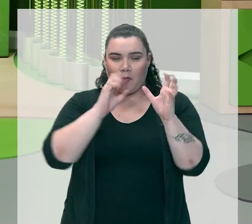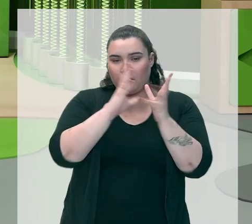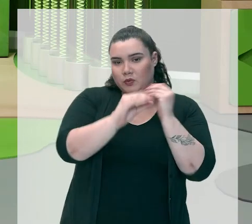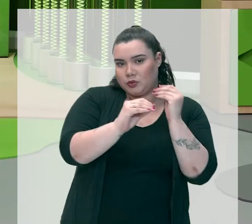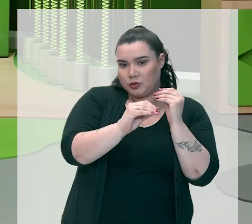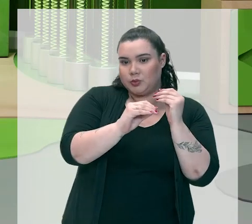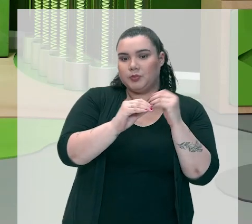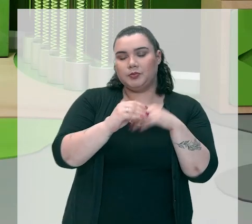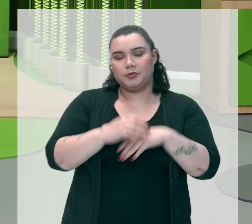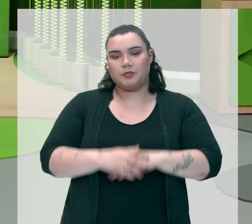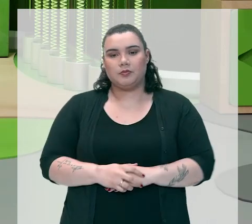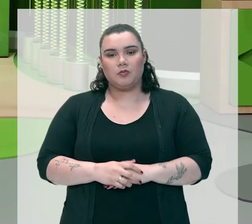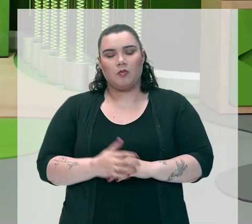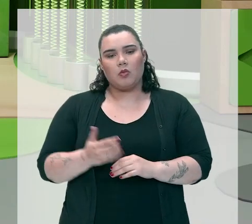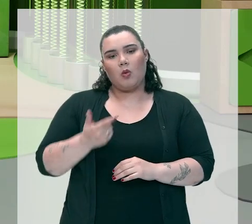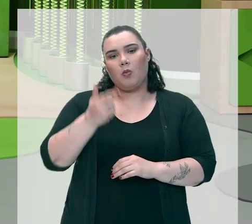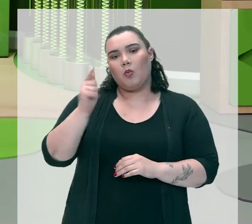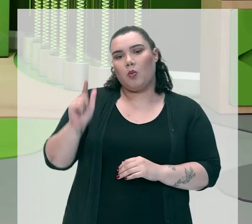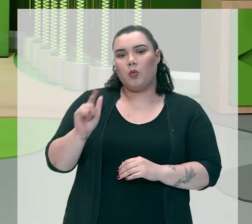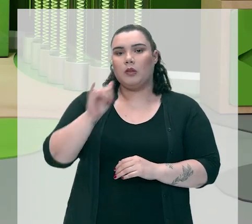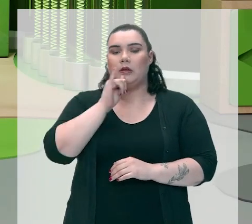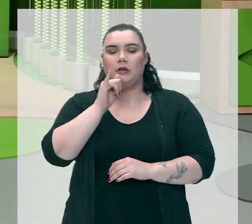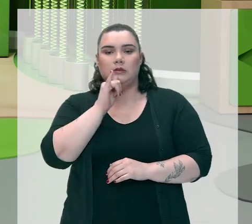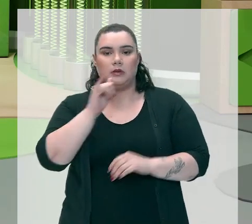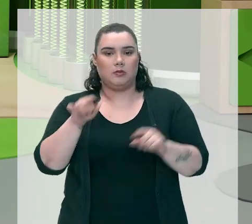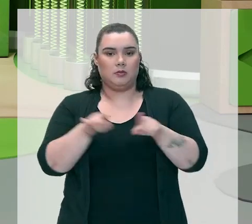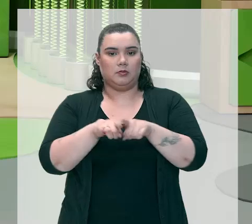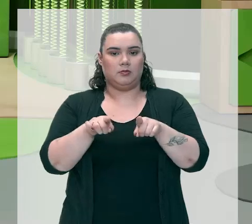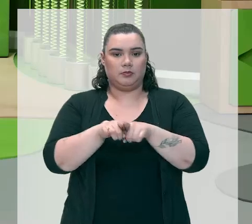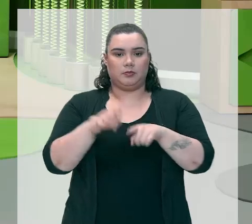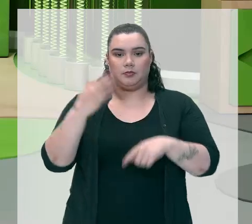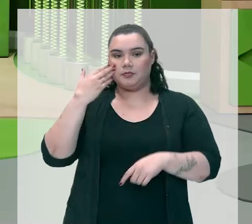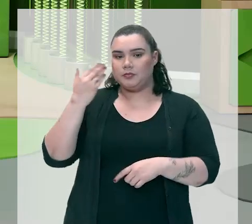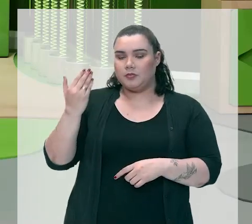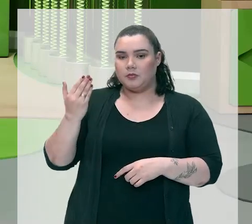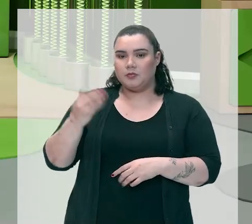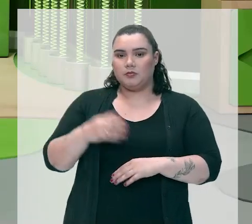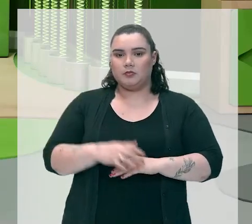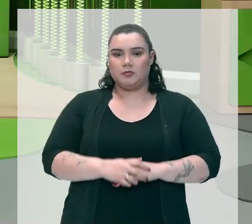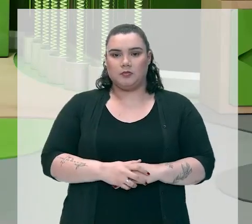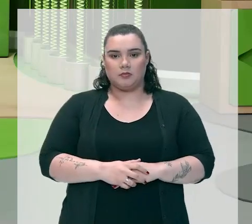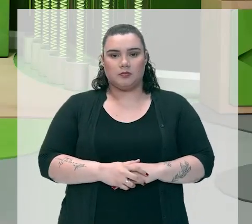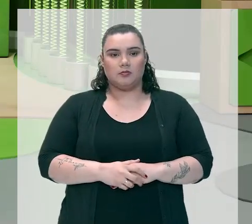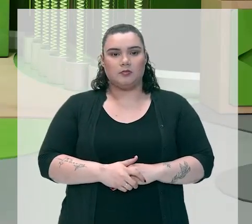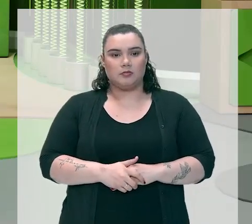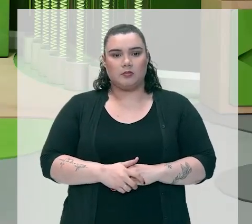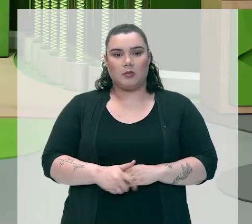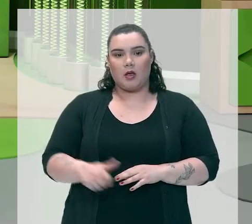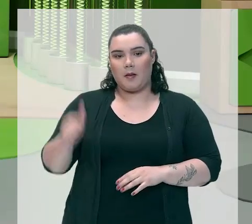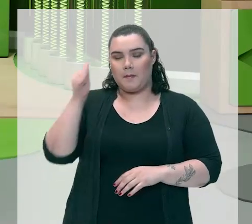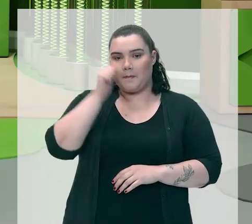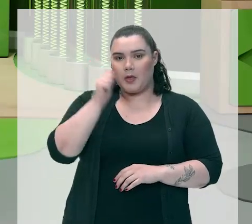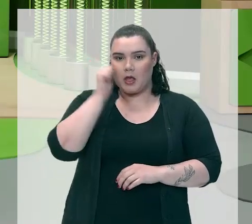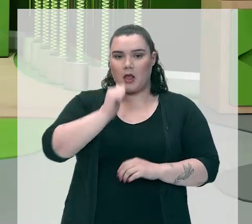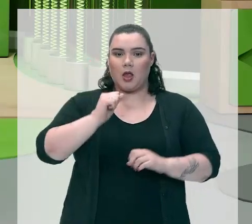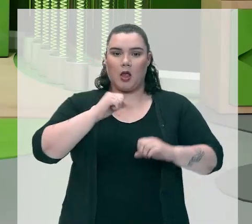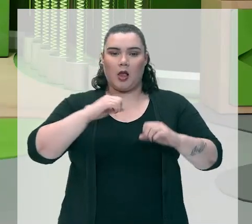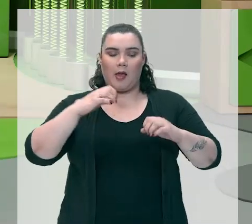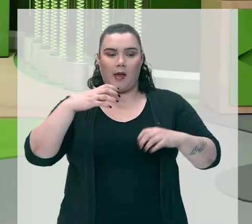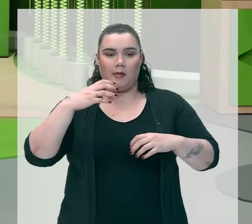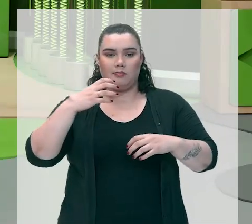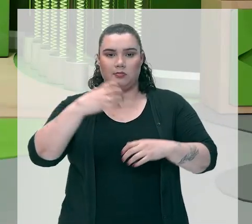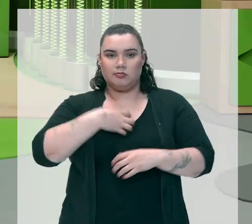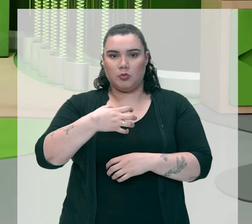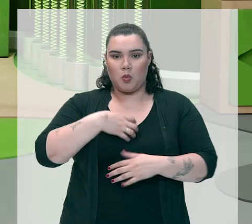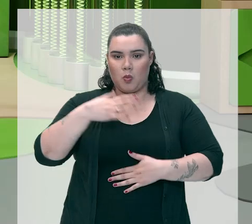fugir, né? E outras situações aí do nosso dia a dia, por exemplo. E aí, ó, de novo a nossa imagem, a menina está fugindo, está correndo, o nosso corpo está em